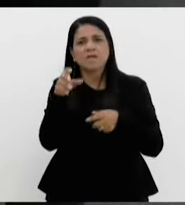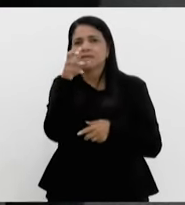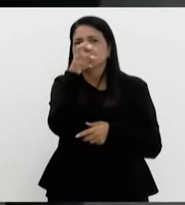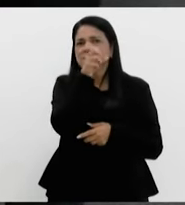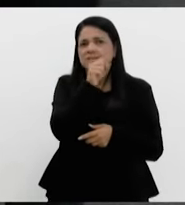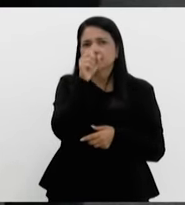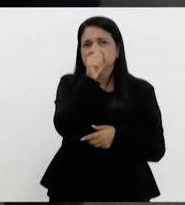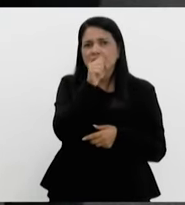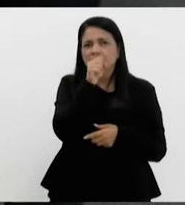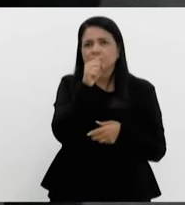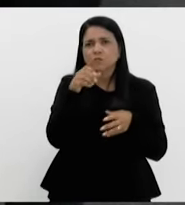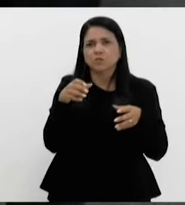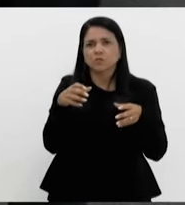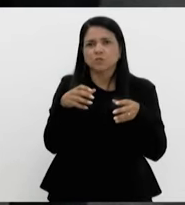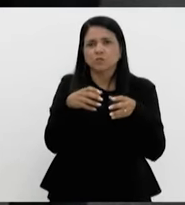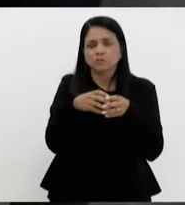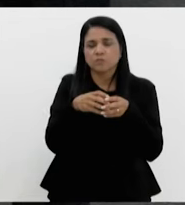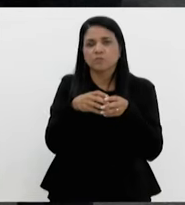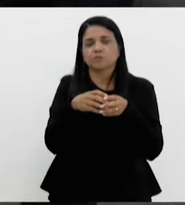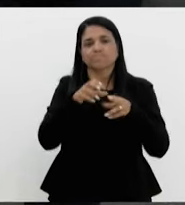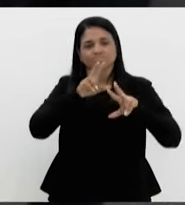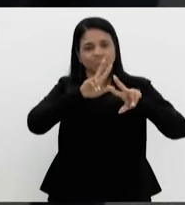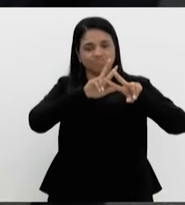no Complexo Jericinó de Bangu,